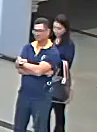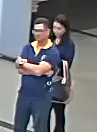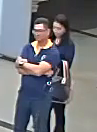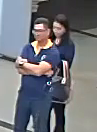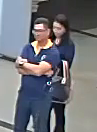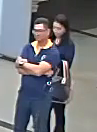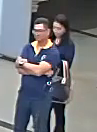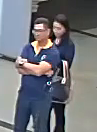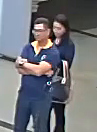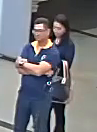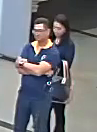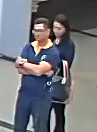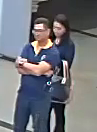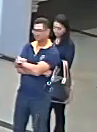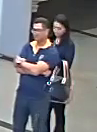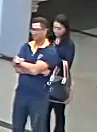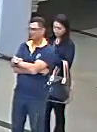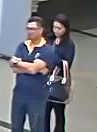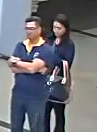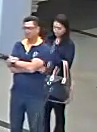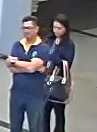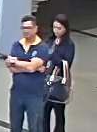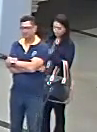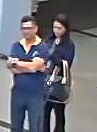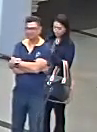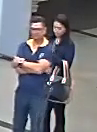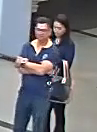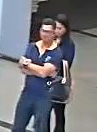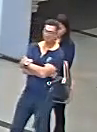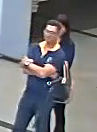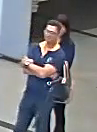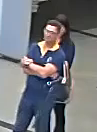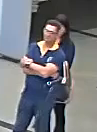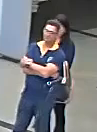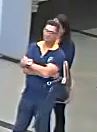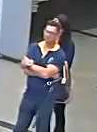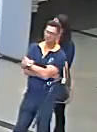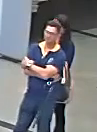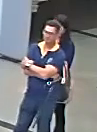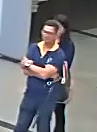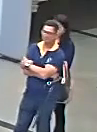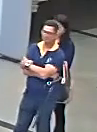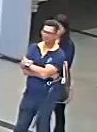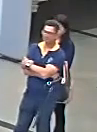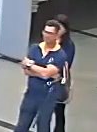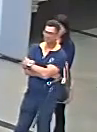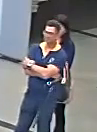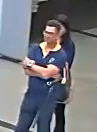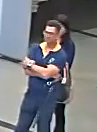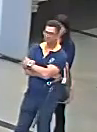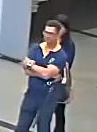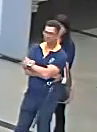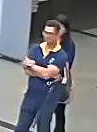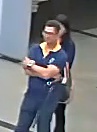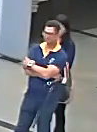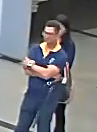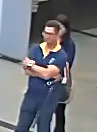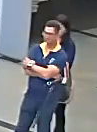ainda tem alguém que ainda não pensa em ficar no nosso lugar não sabe colega porque é muito triste a gente ver um